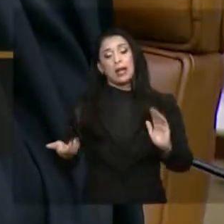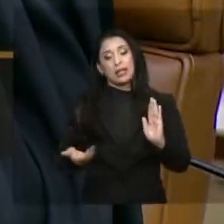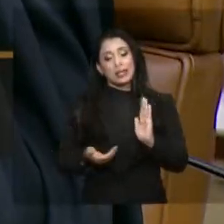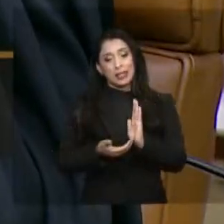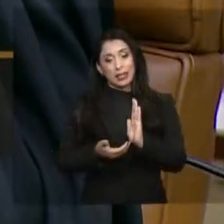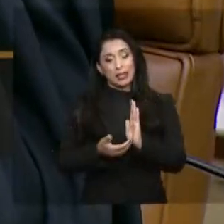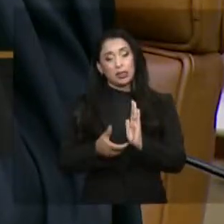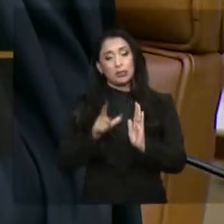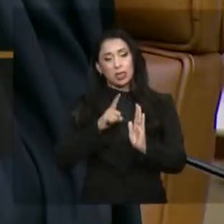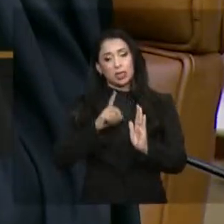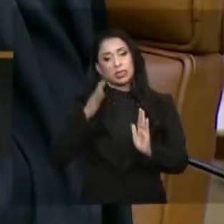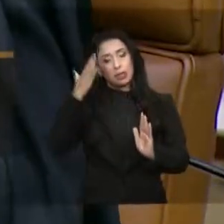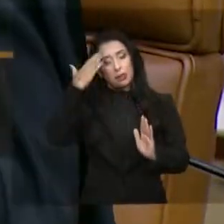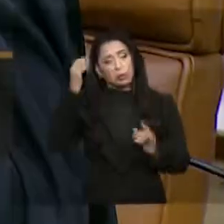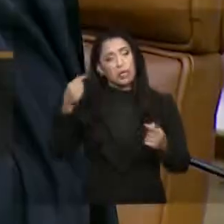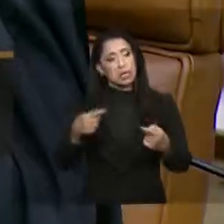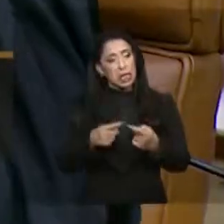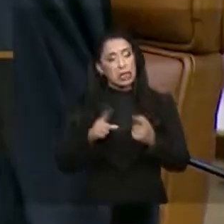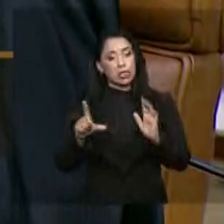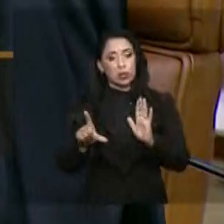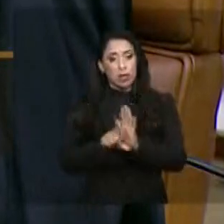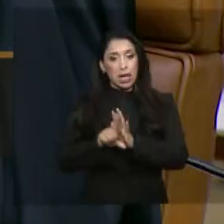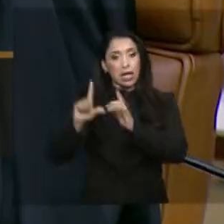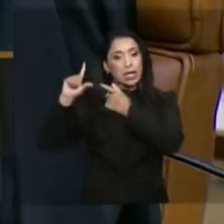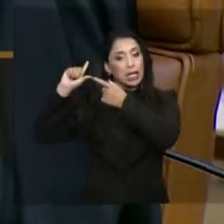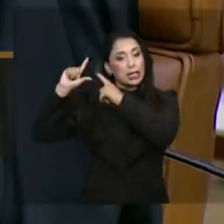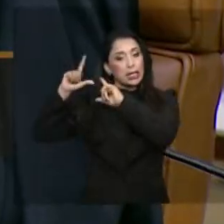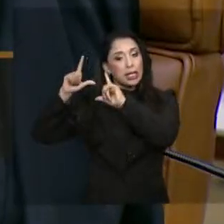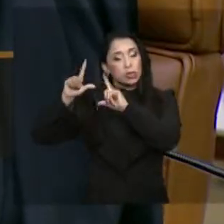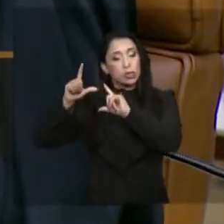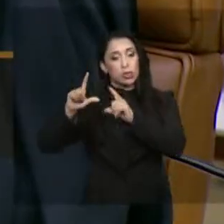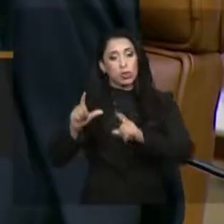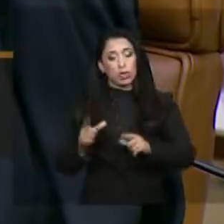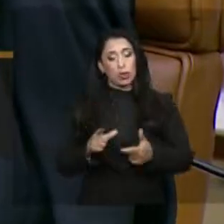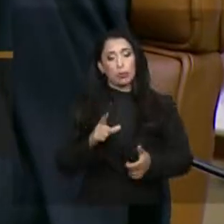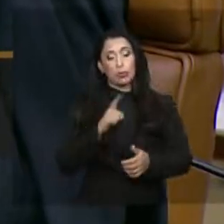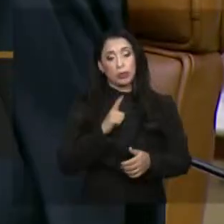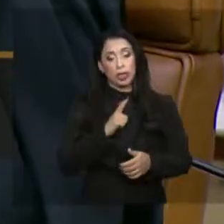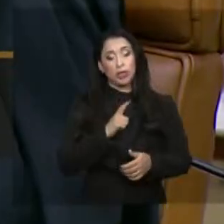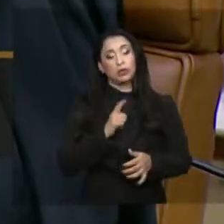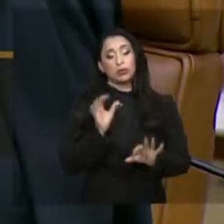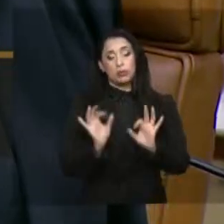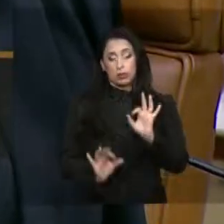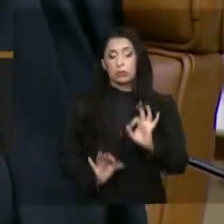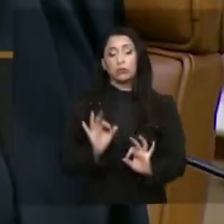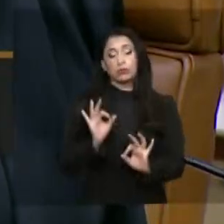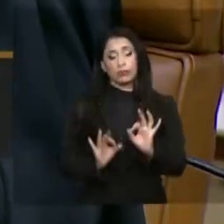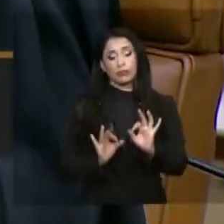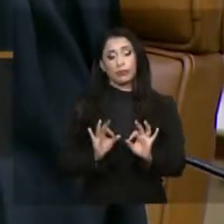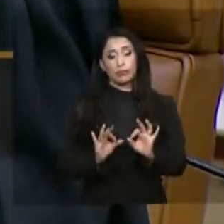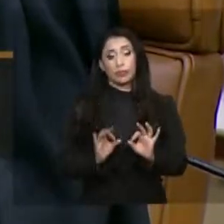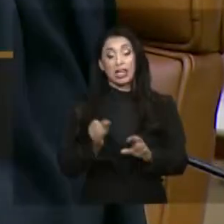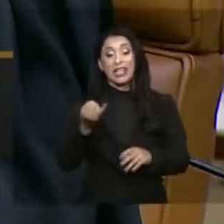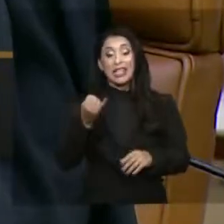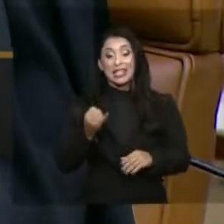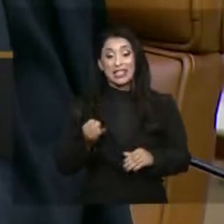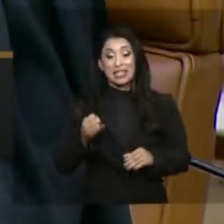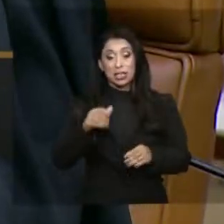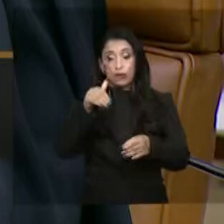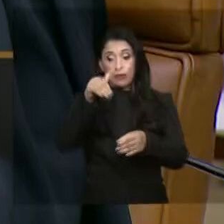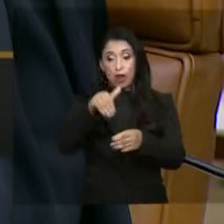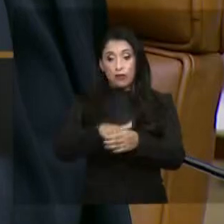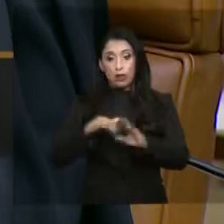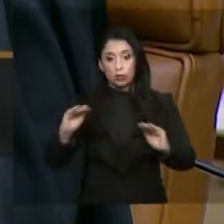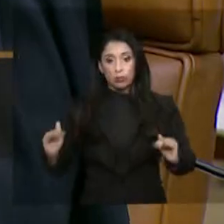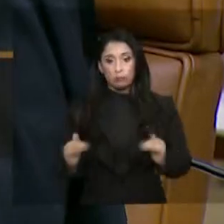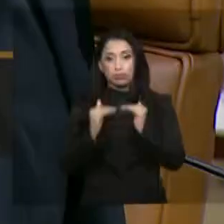premissa legal atualmente e tradicional no nosso ordenamento jurídico, de que o empate só é